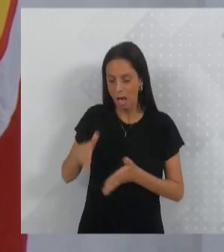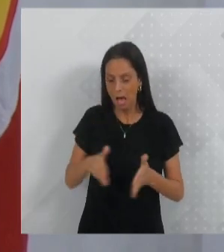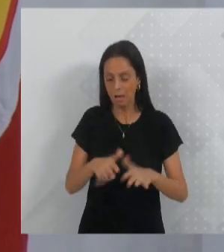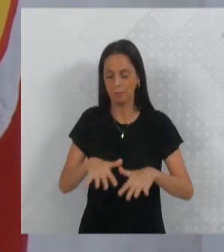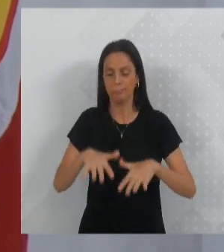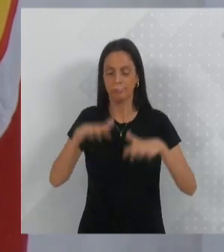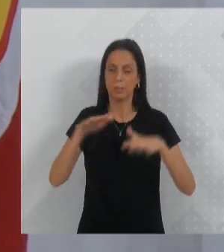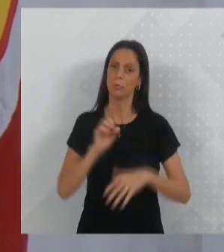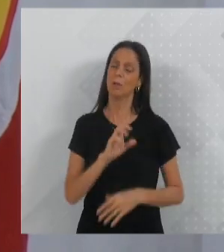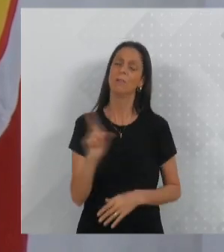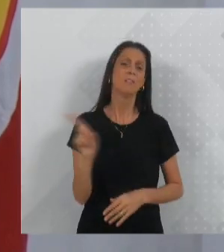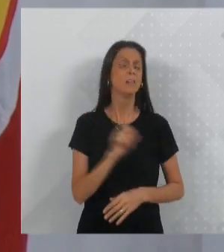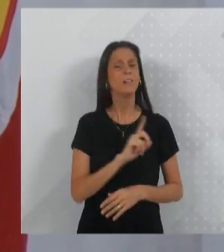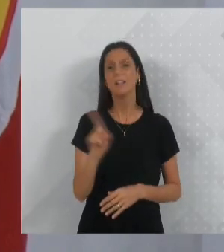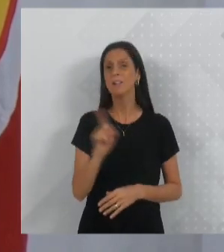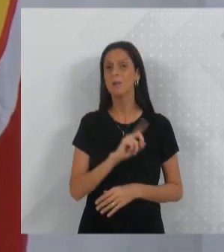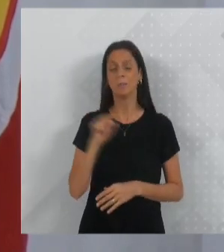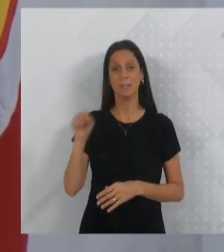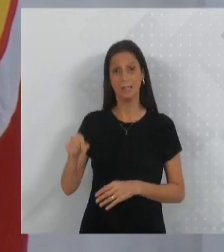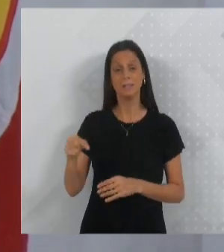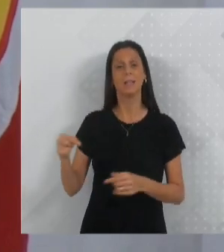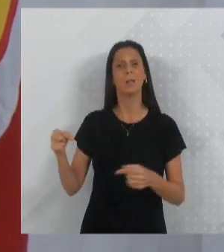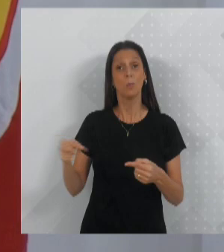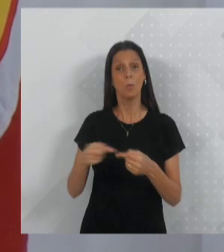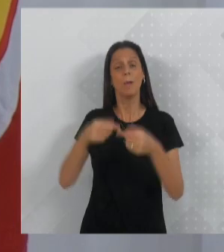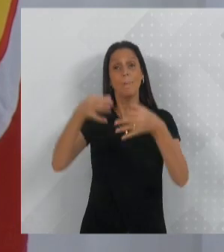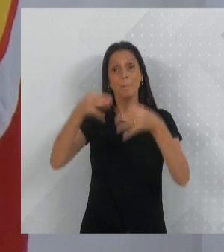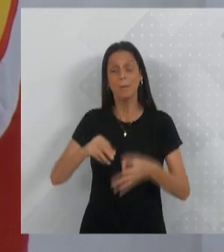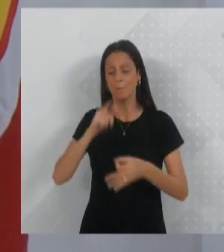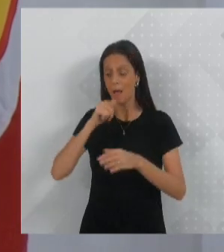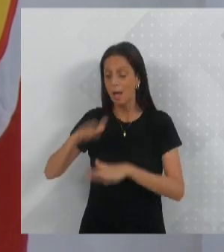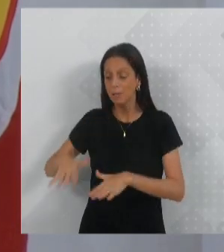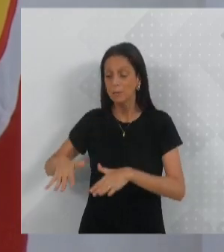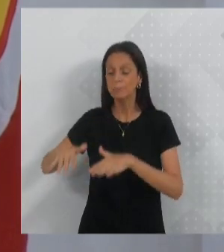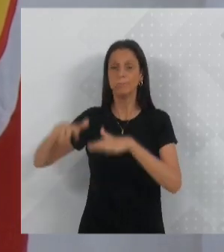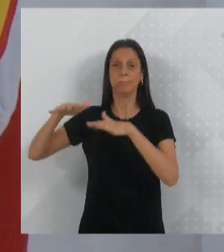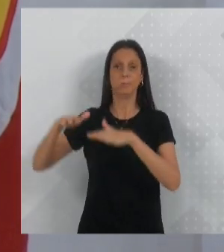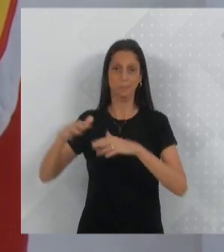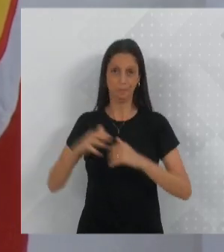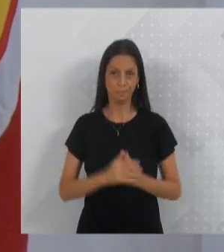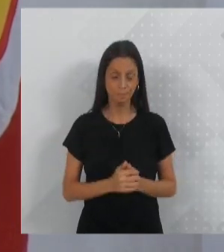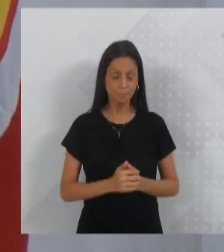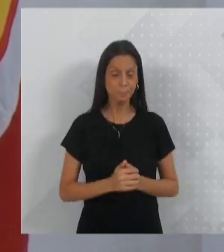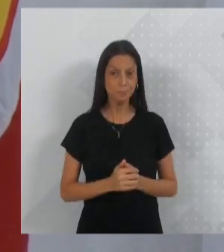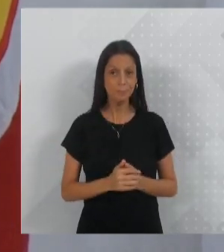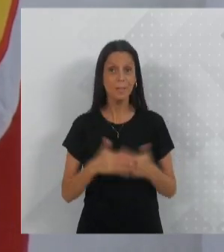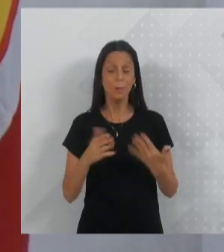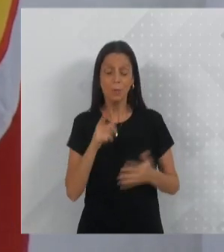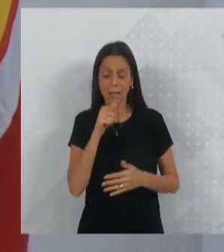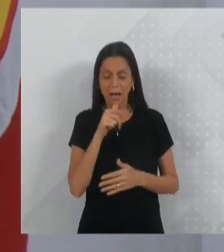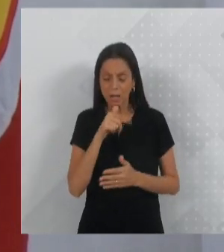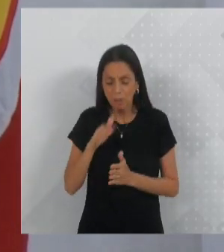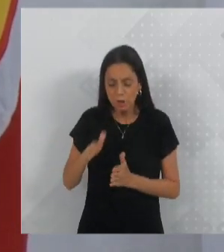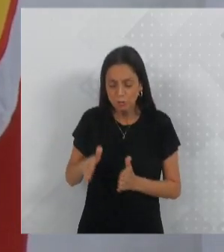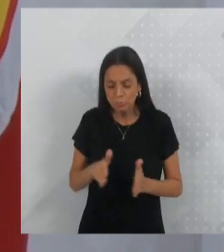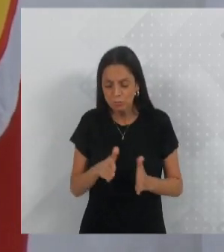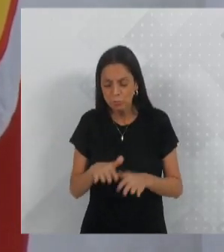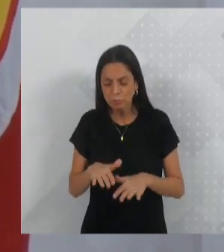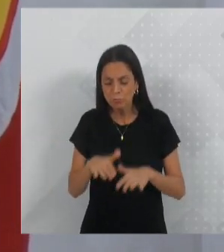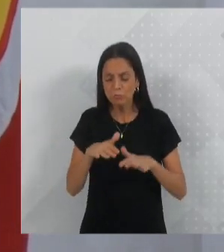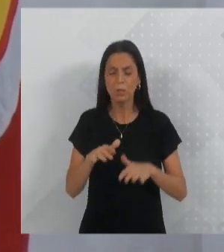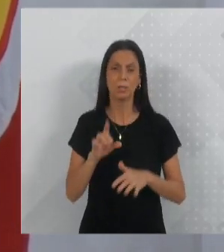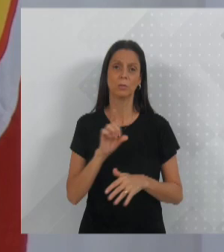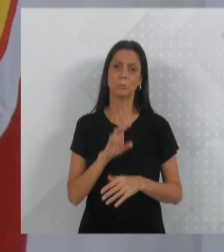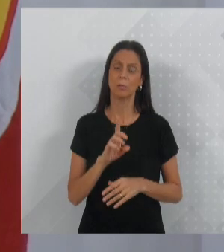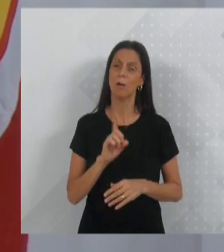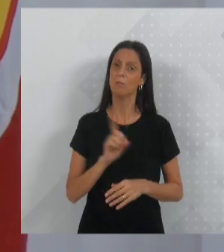enxurrada o Dick serve para enchente a enxurrada ela pode no no percurso do Rio trancar Rose e dá um